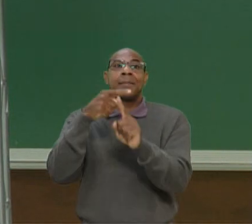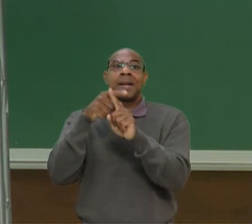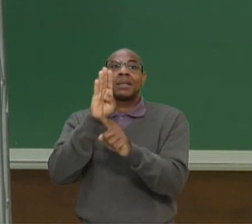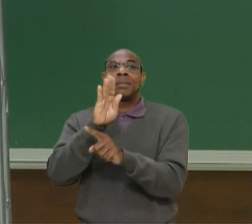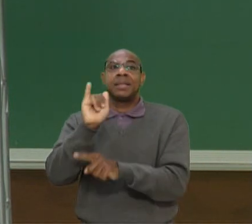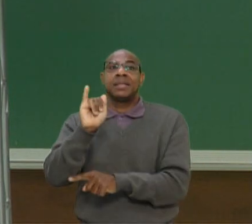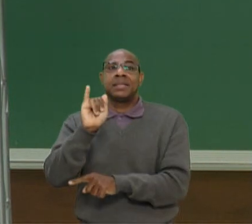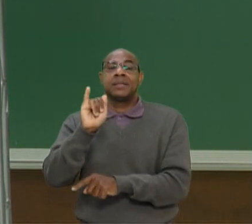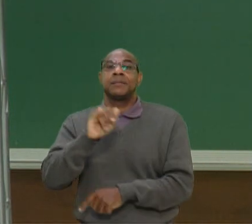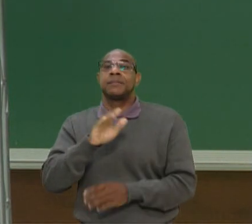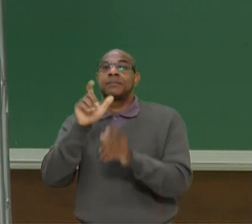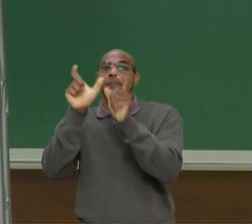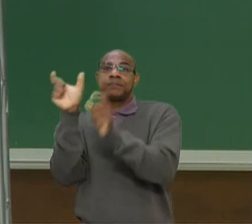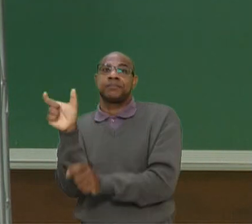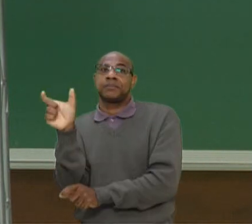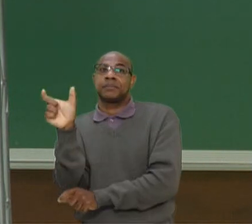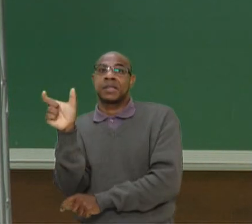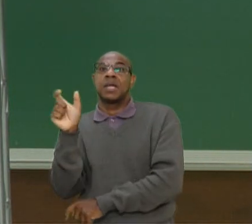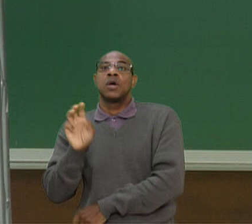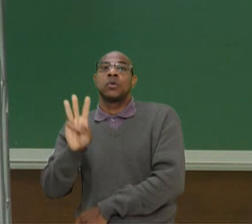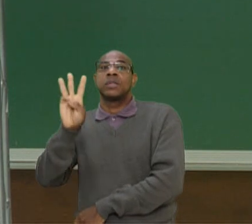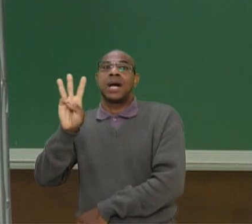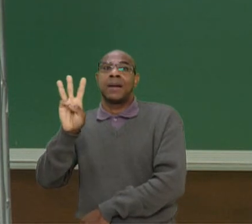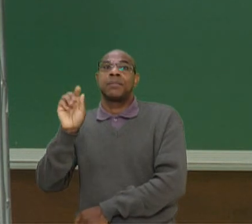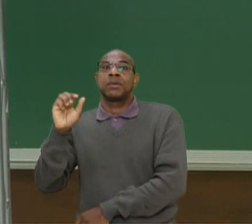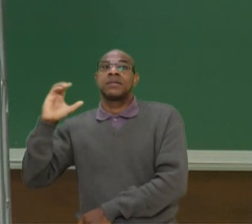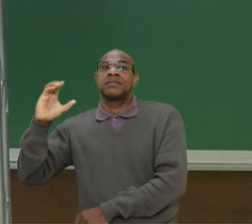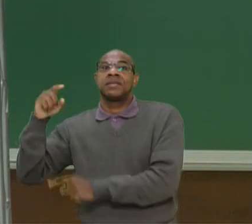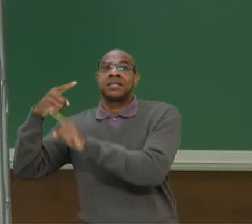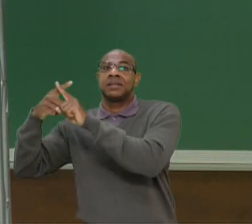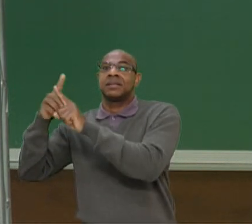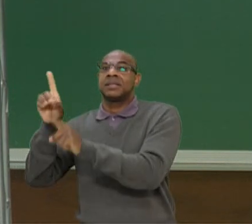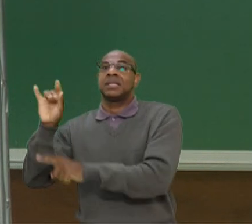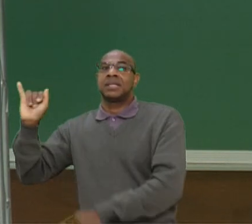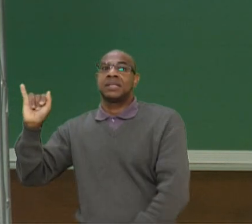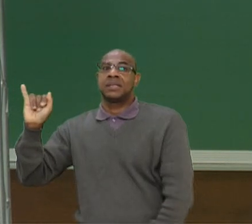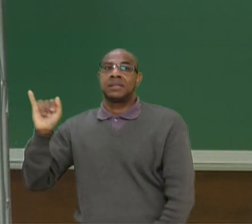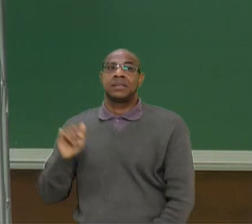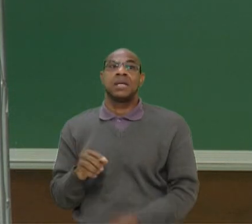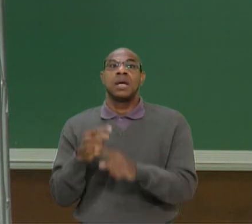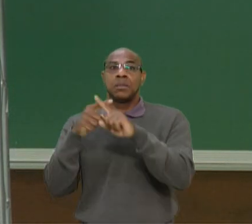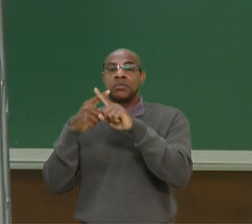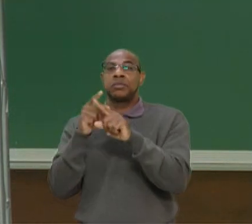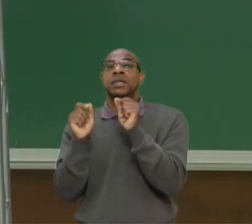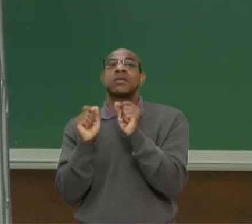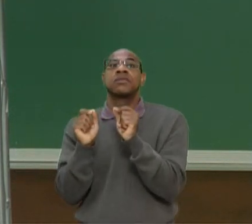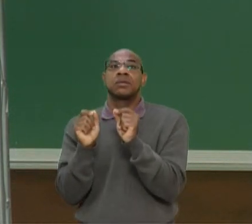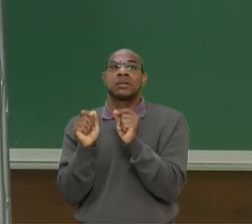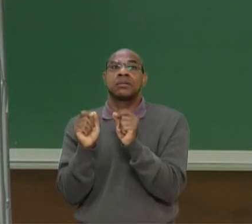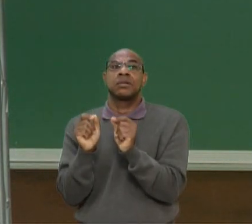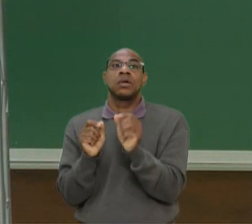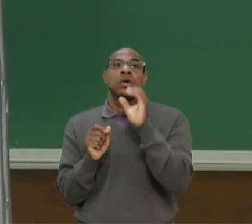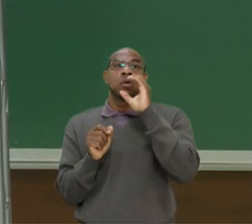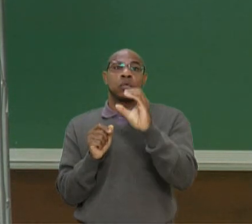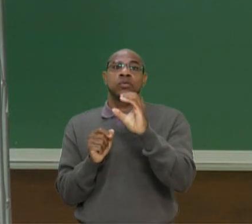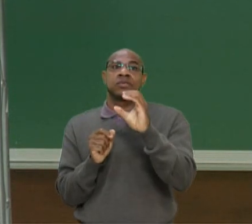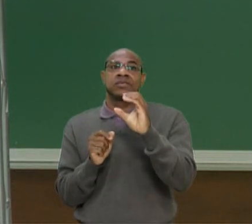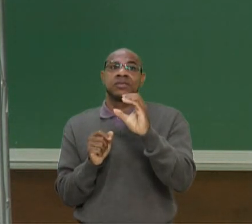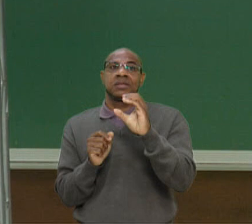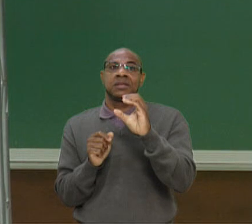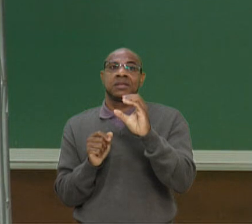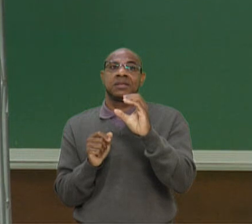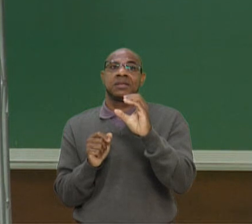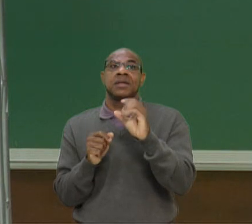e o w, c mais di. A multiplicação vai ser o c vezes